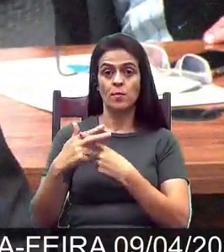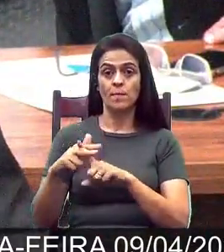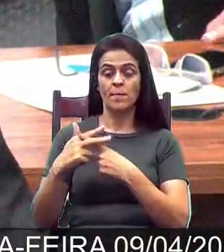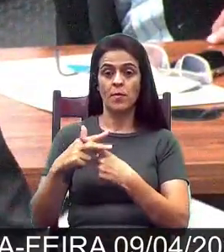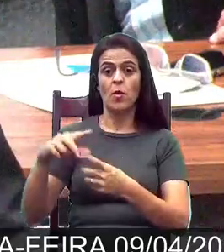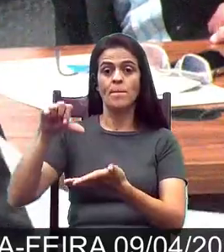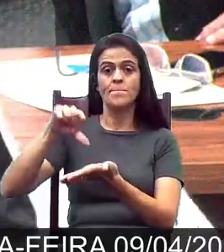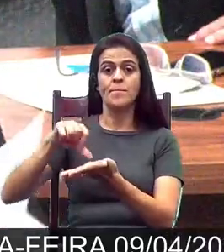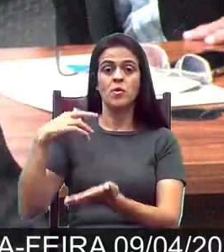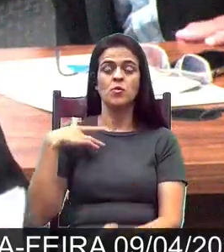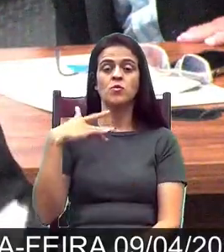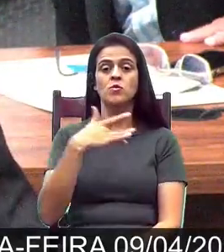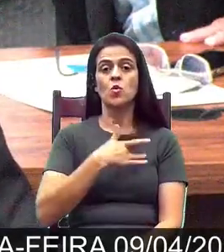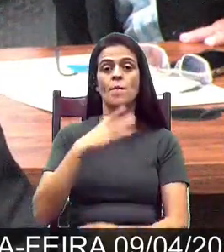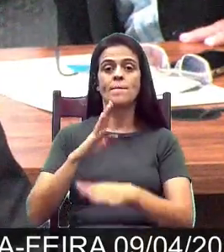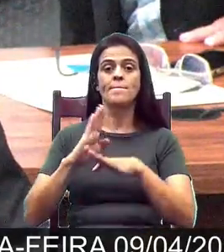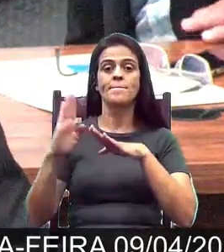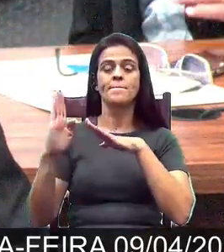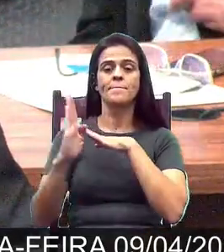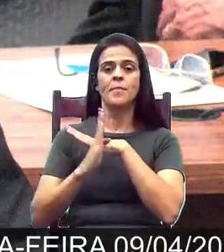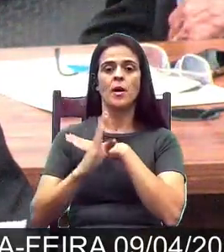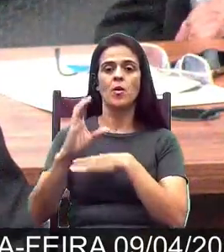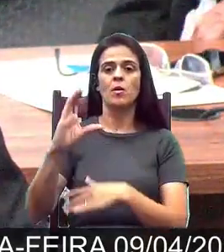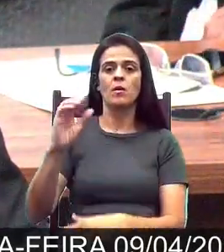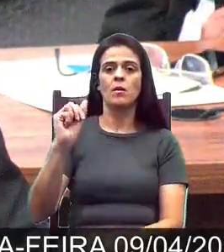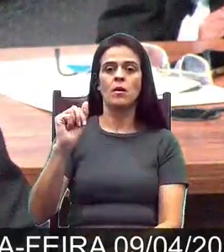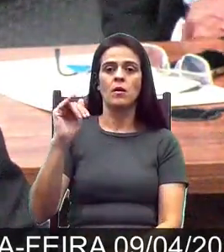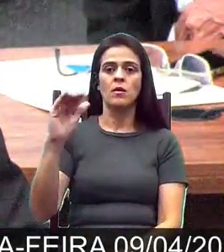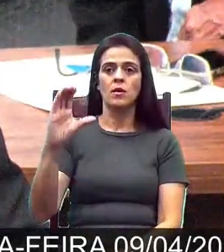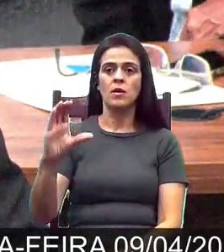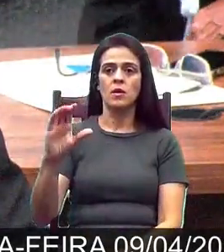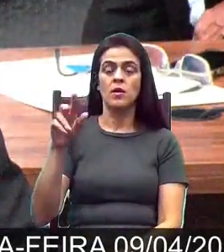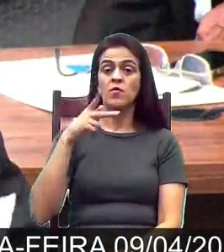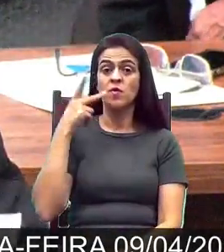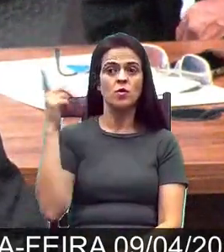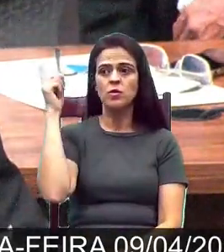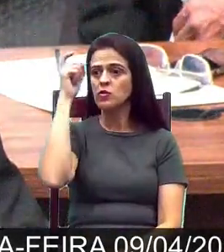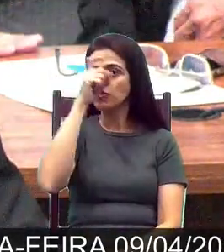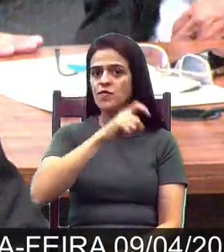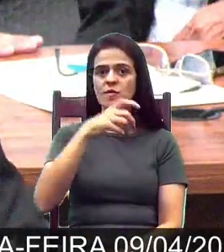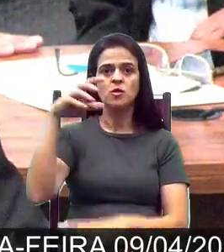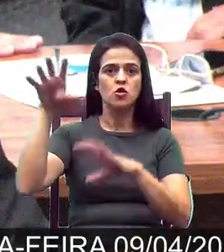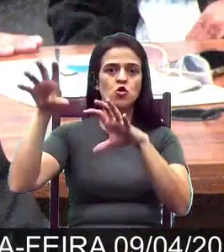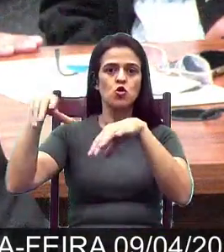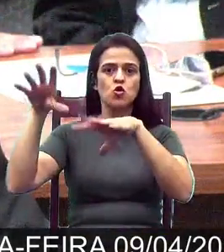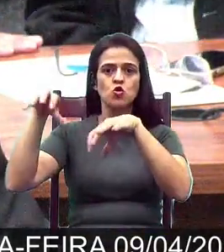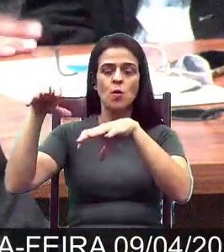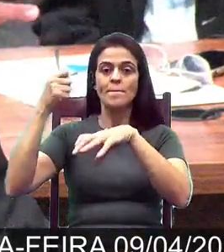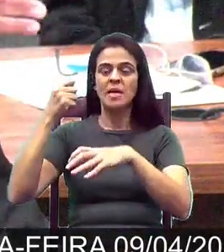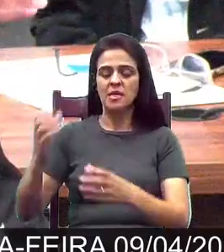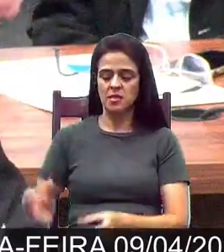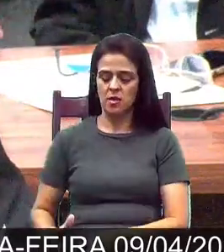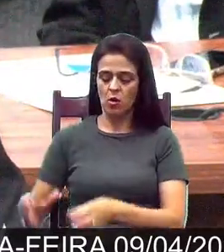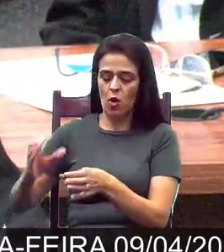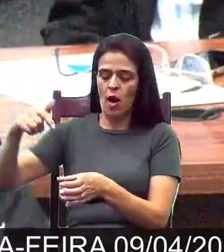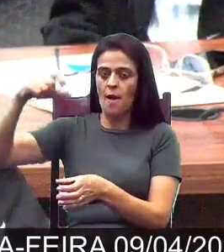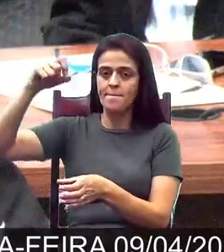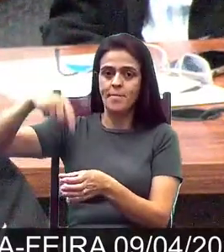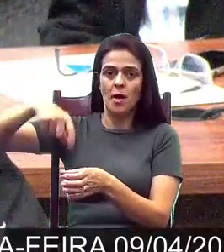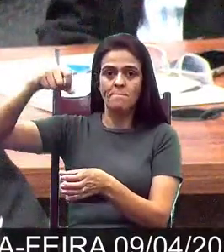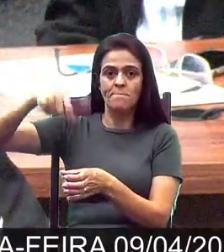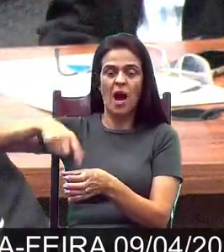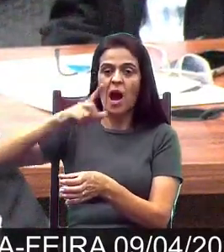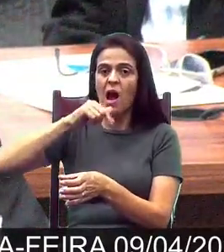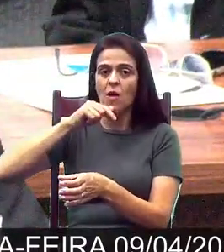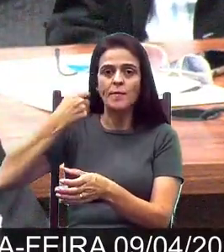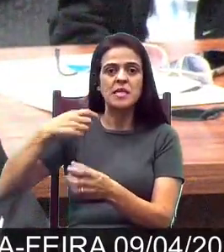está uma situação difícil. Lá, quando está chovendo, eles estão tendo que colocar baldes lá para parar a água. E o segundo, senhor